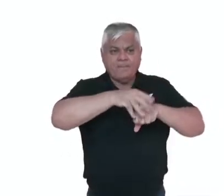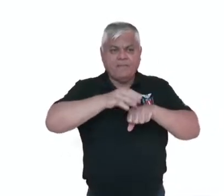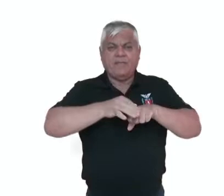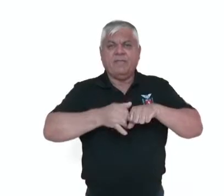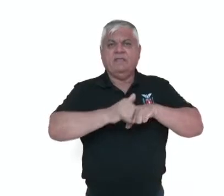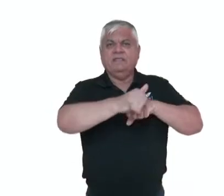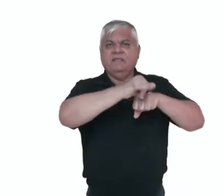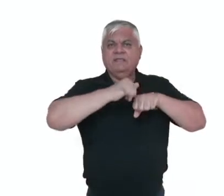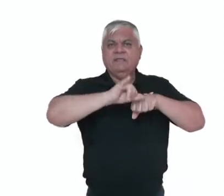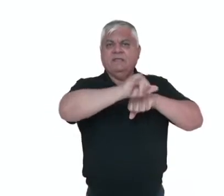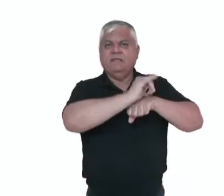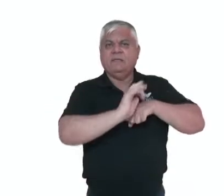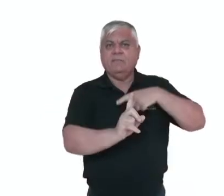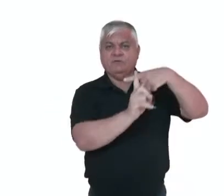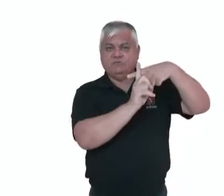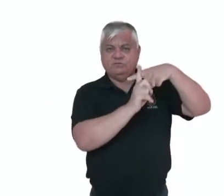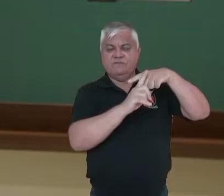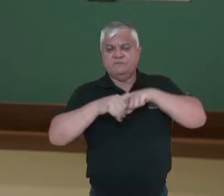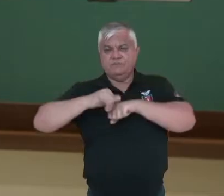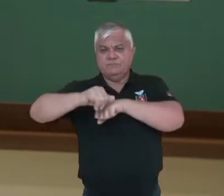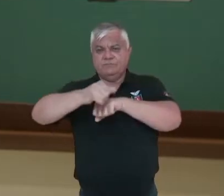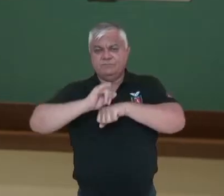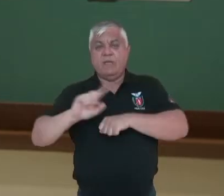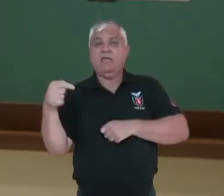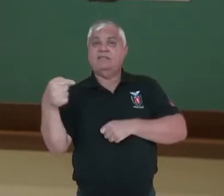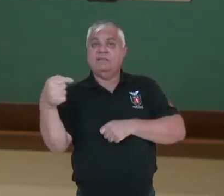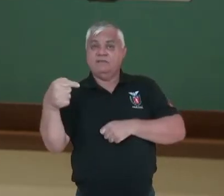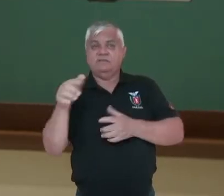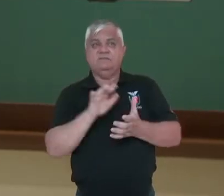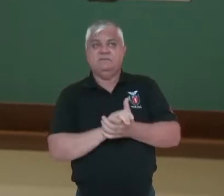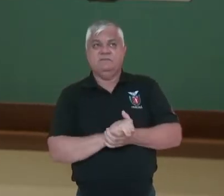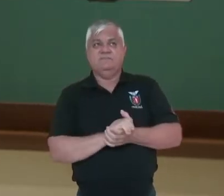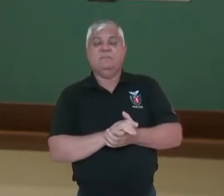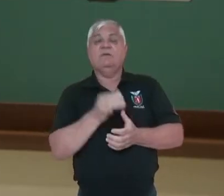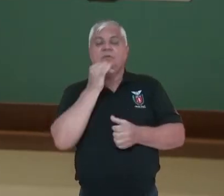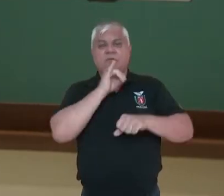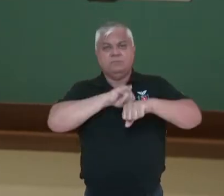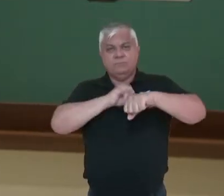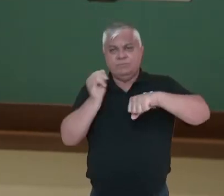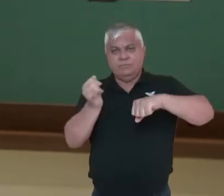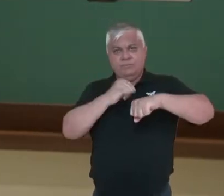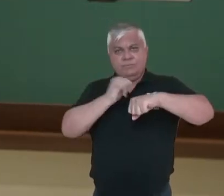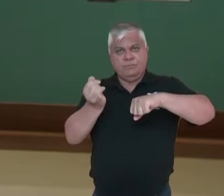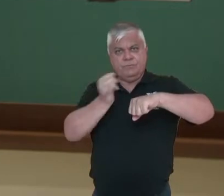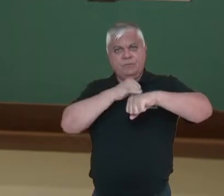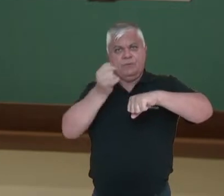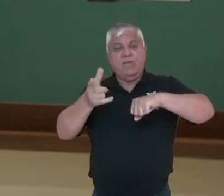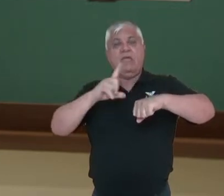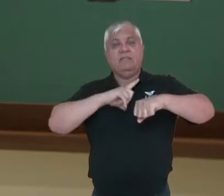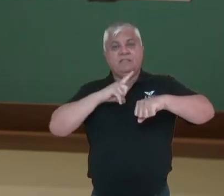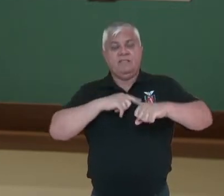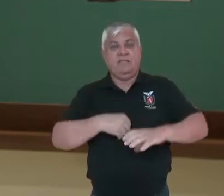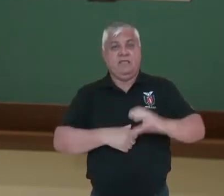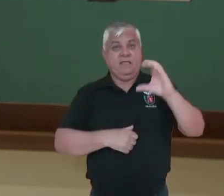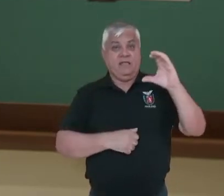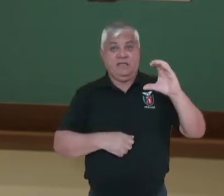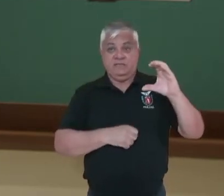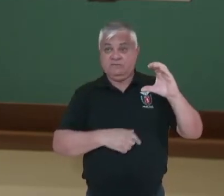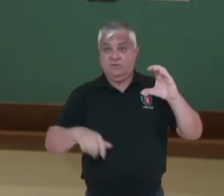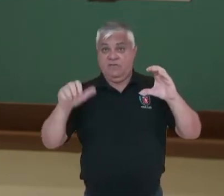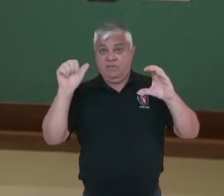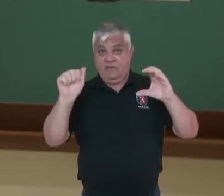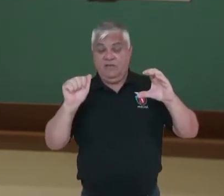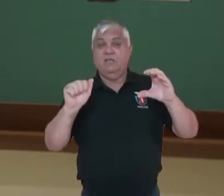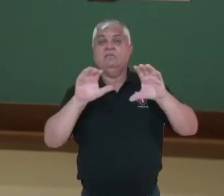positiva e negativa quando em contato com a água. Então olha só, ionização, origina cátions e ânions, ou seja, há